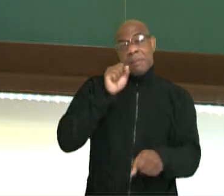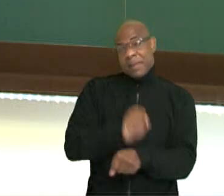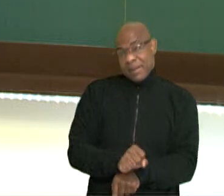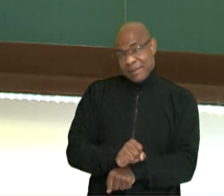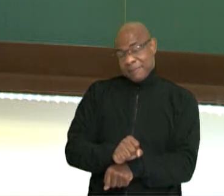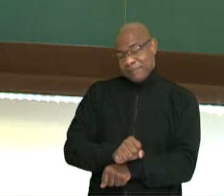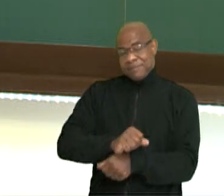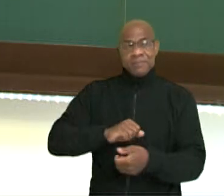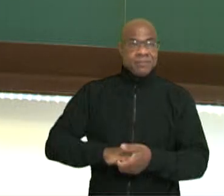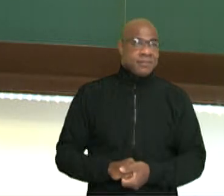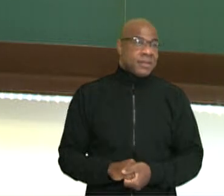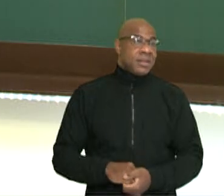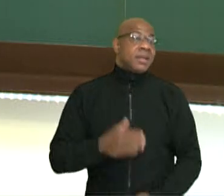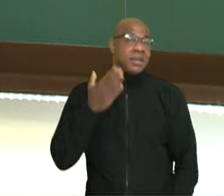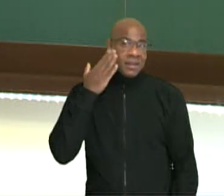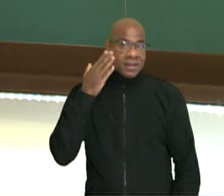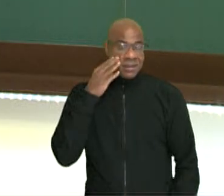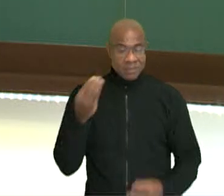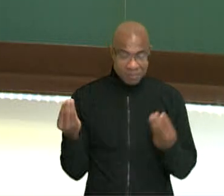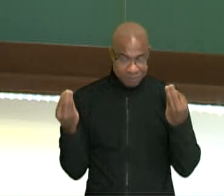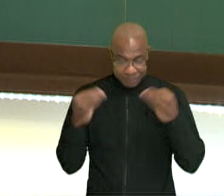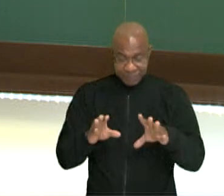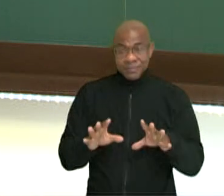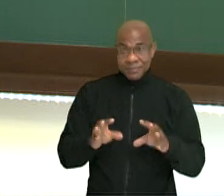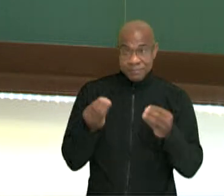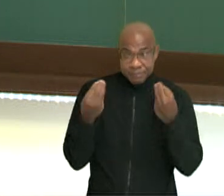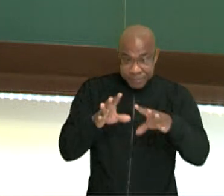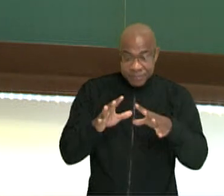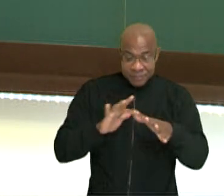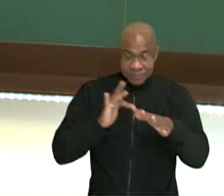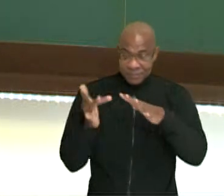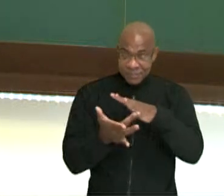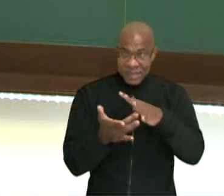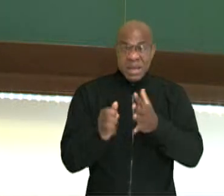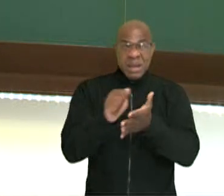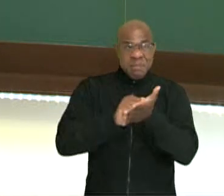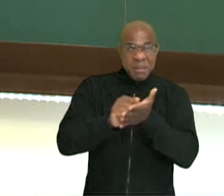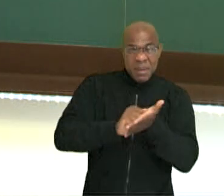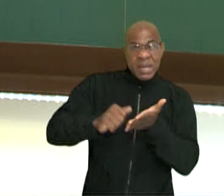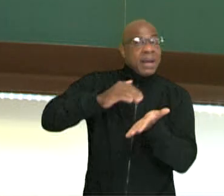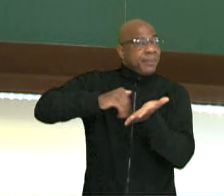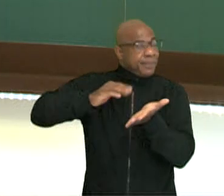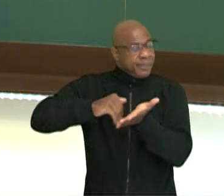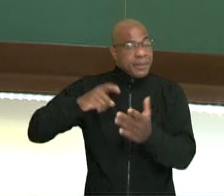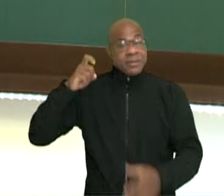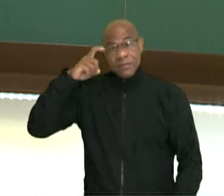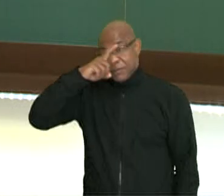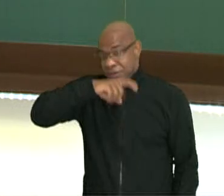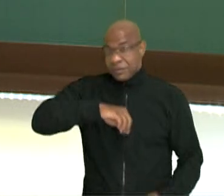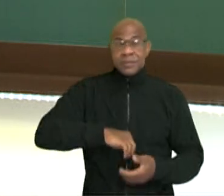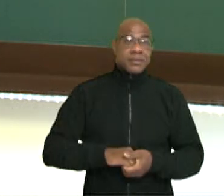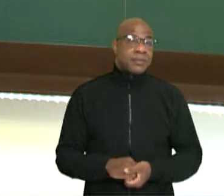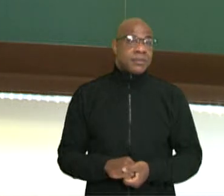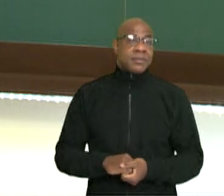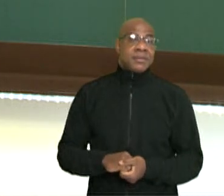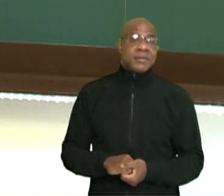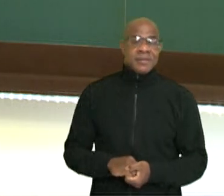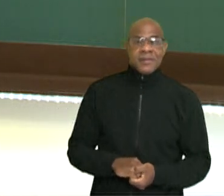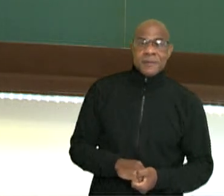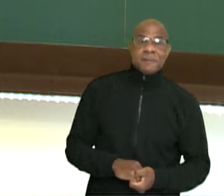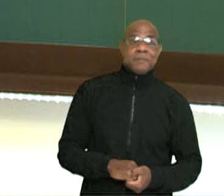né? Nós sabemos que uma vez lançado na rede, para apagar, para tirar, é bem difícil. Então aqui eu coloquei